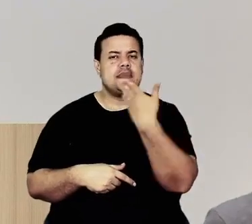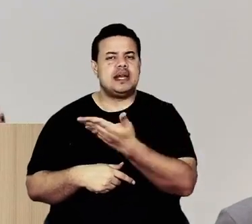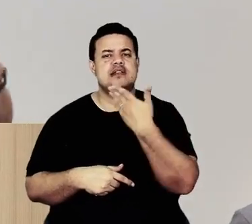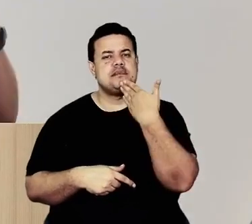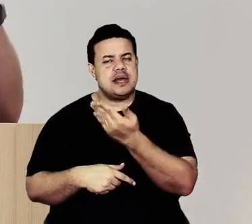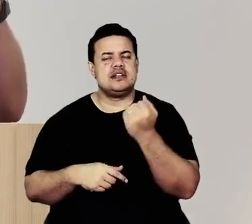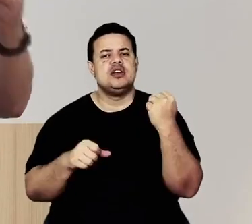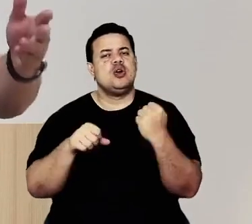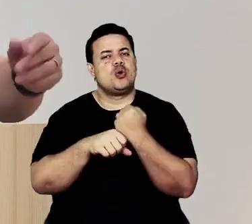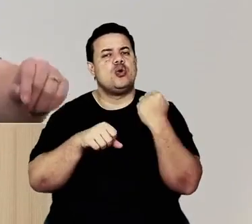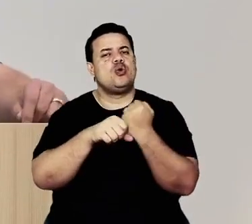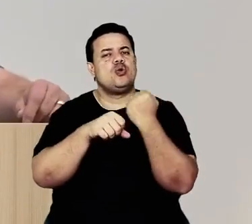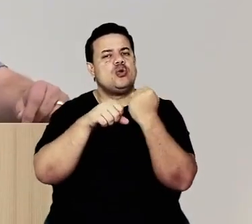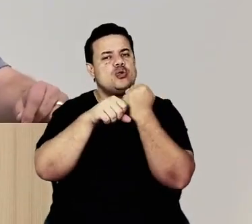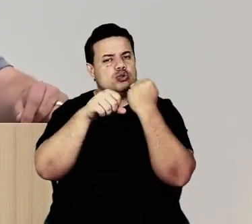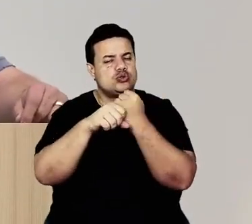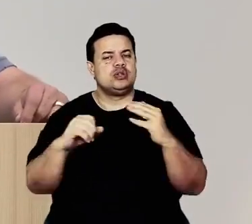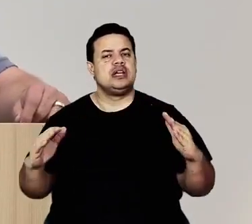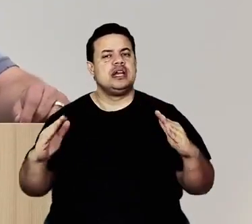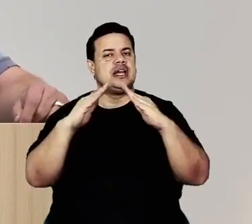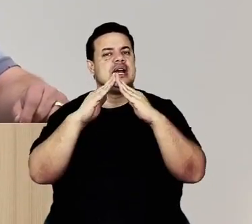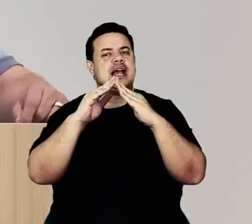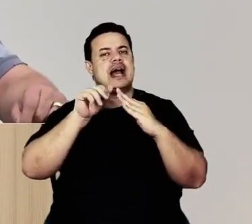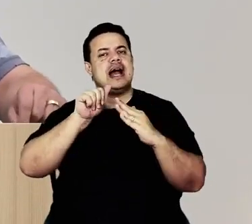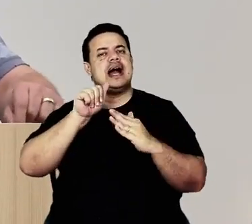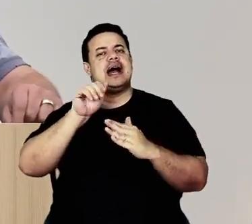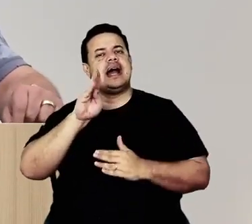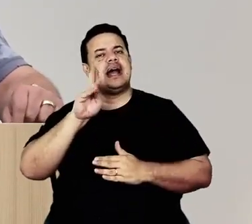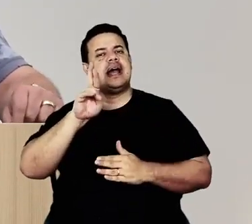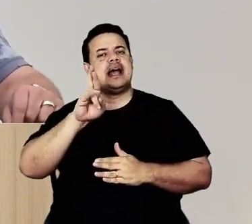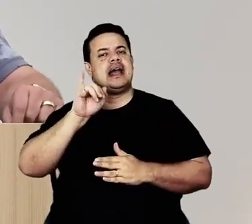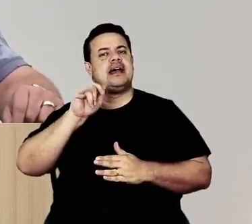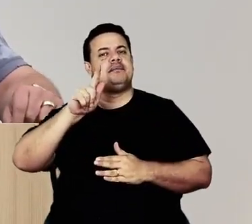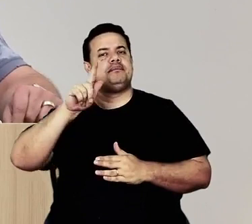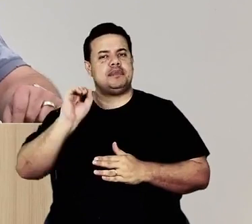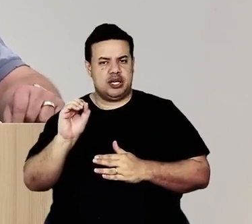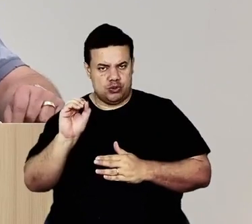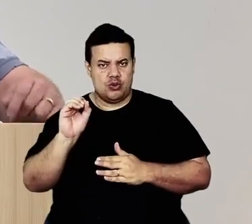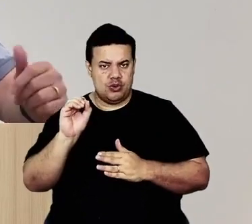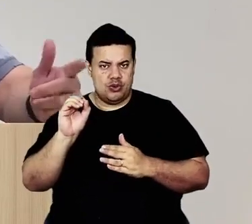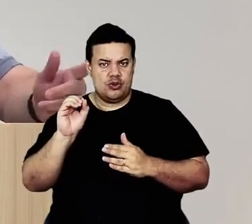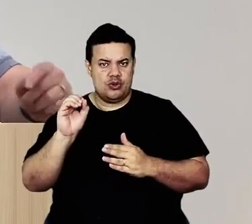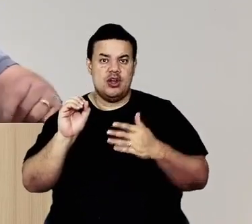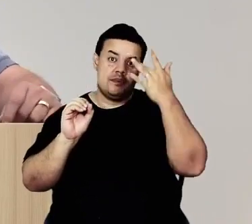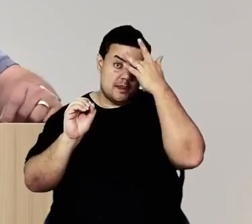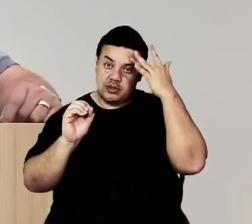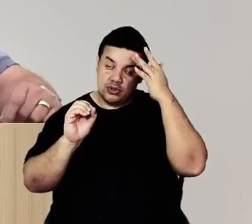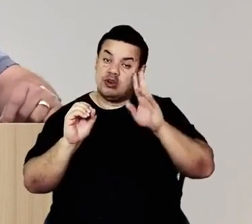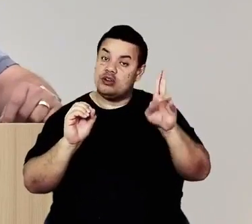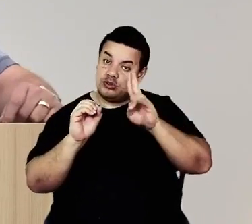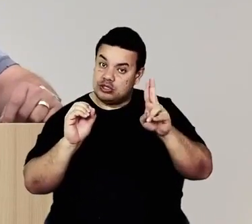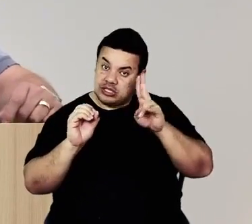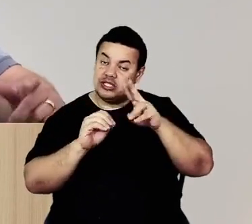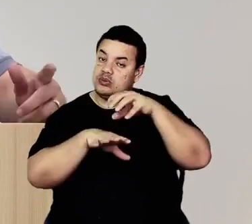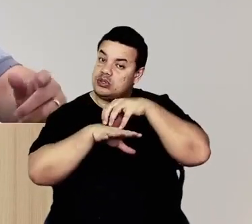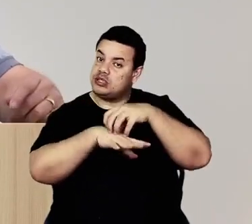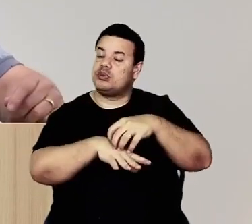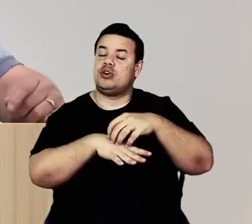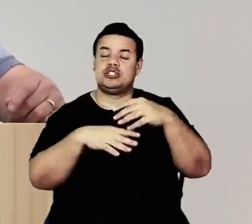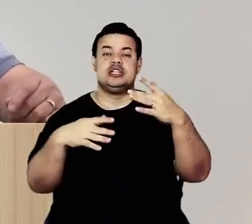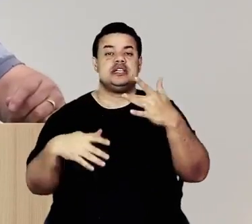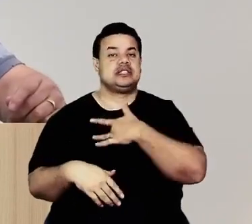abrigo para ser utilizado pelas pessoas que utilizam o transporte da Saúde da educação né